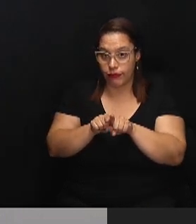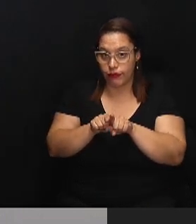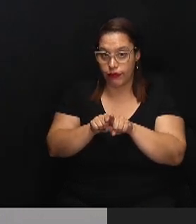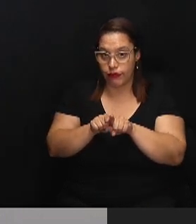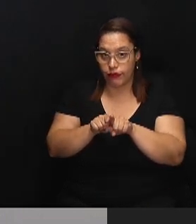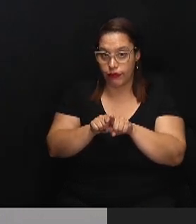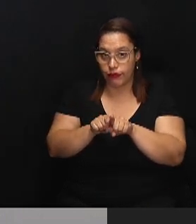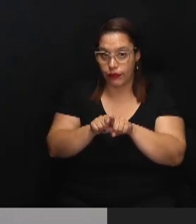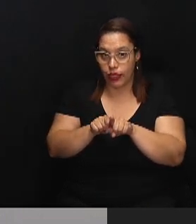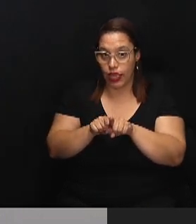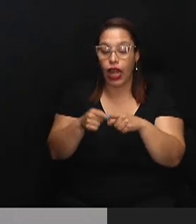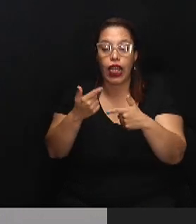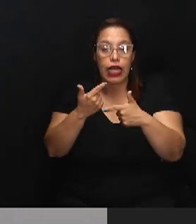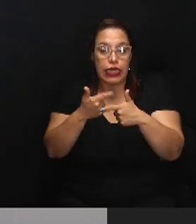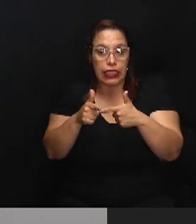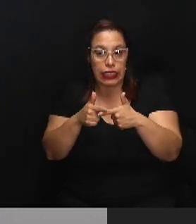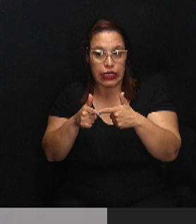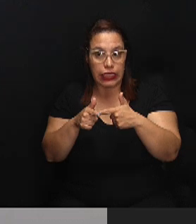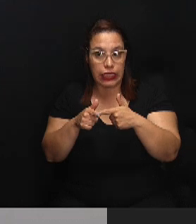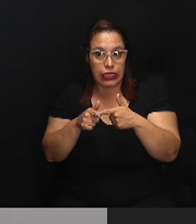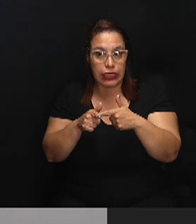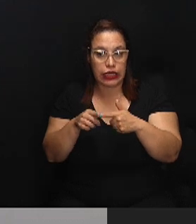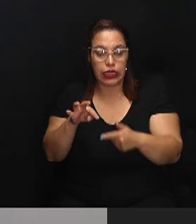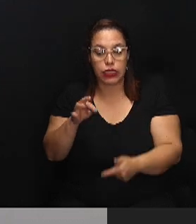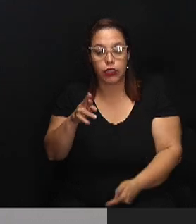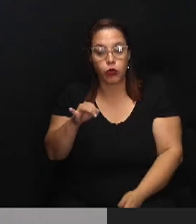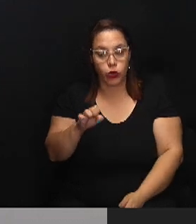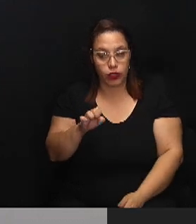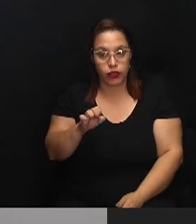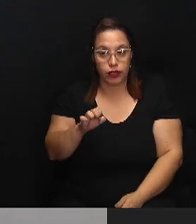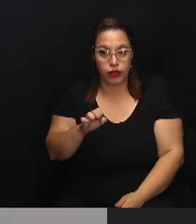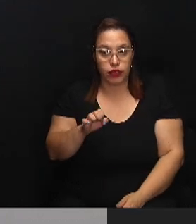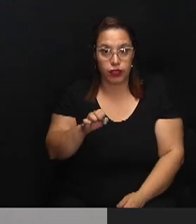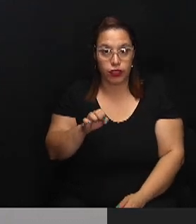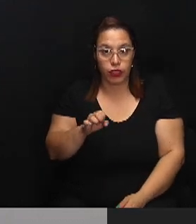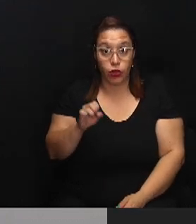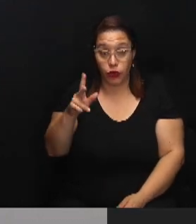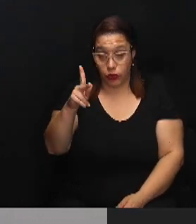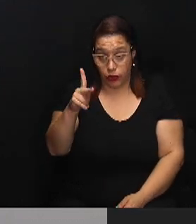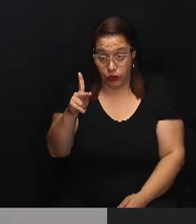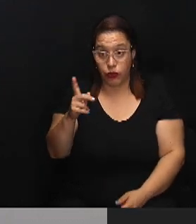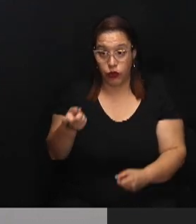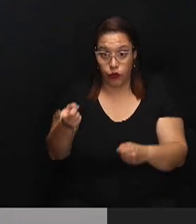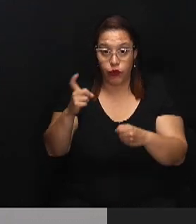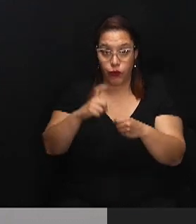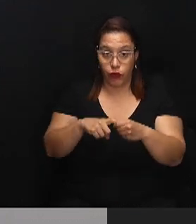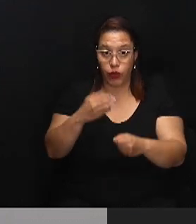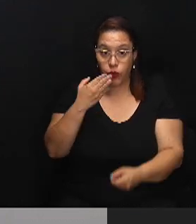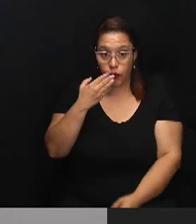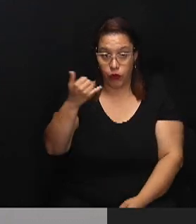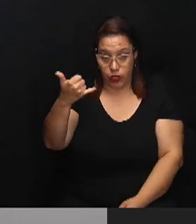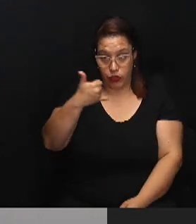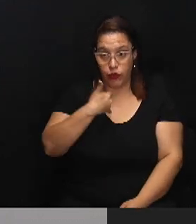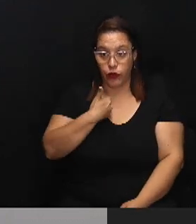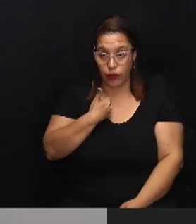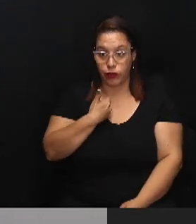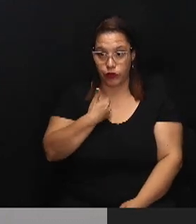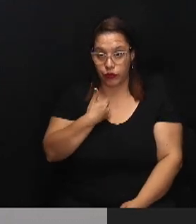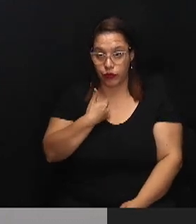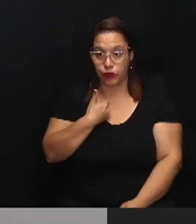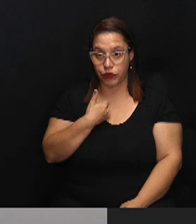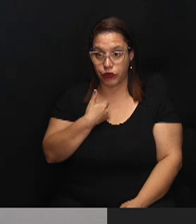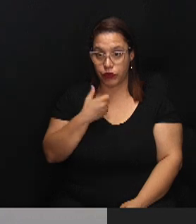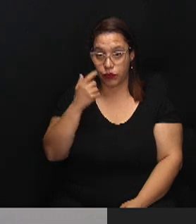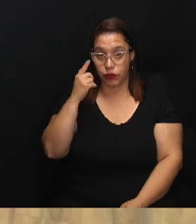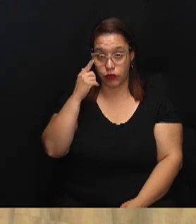Acho que a gente teve um probleminha com o sinal com a Simone. Assim que tiver o sinal restabelecido, o pessoal me avisa. Enquanto